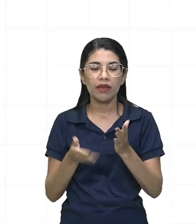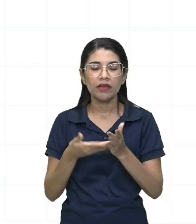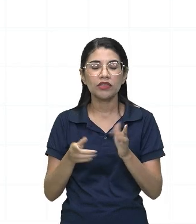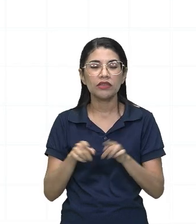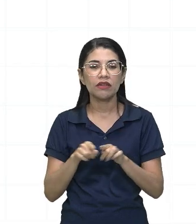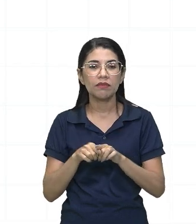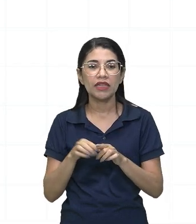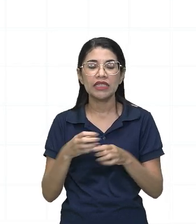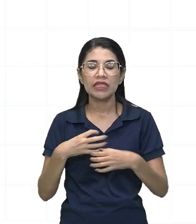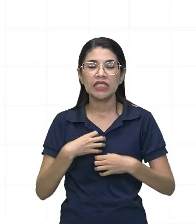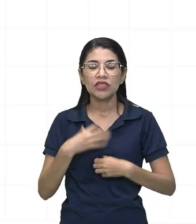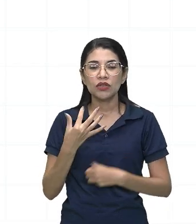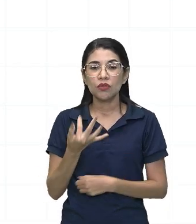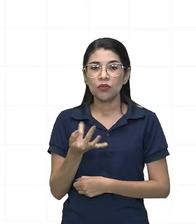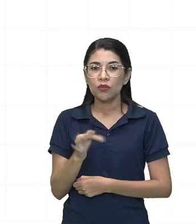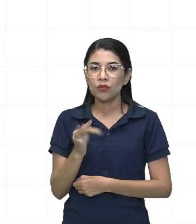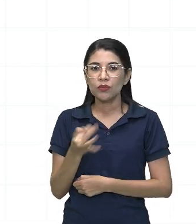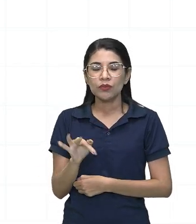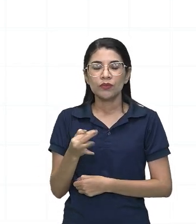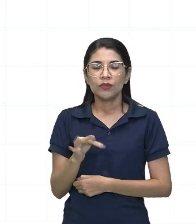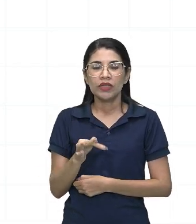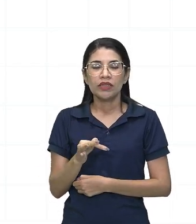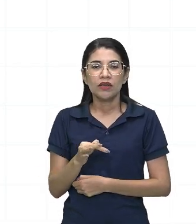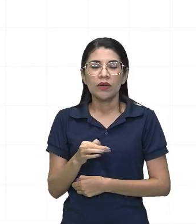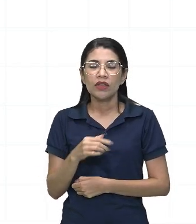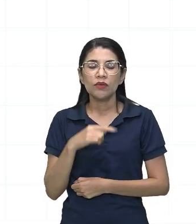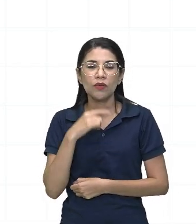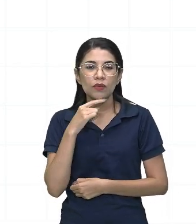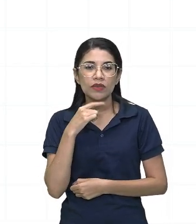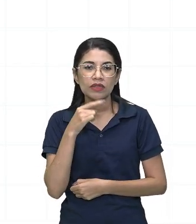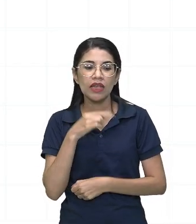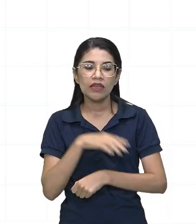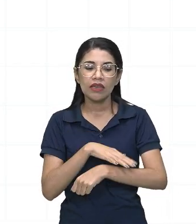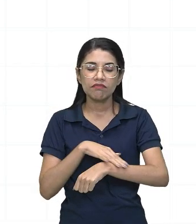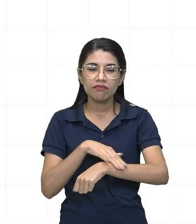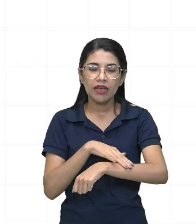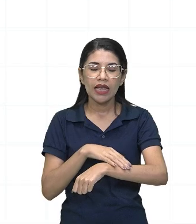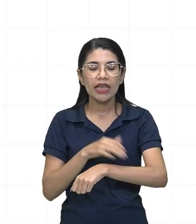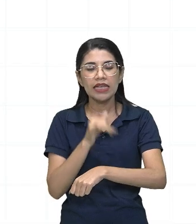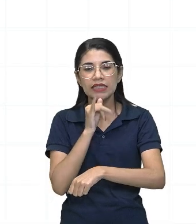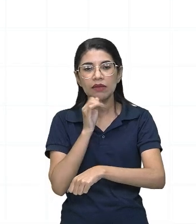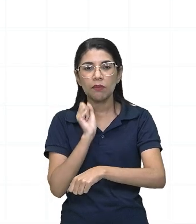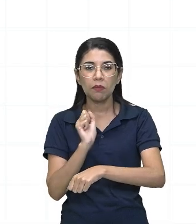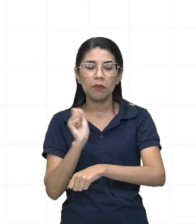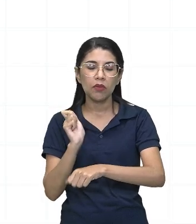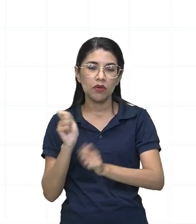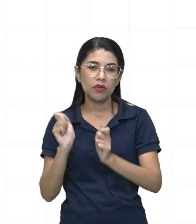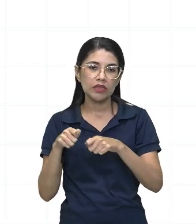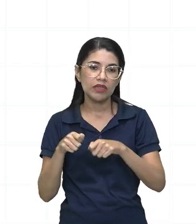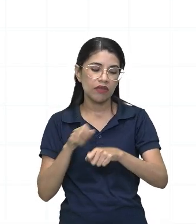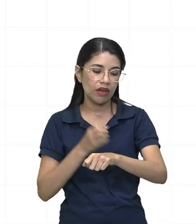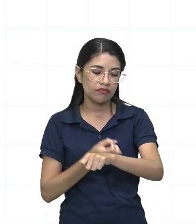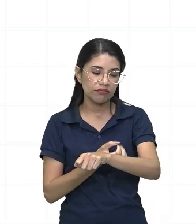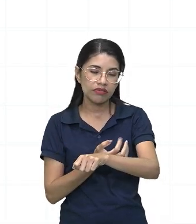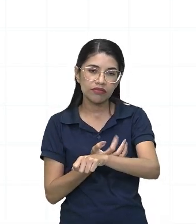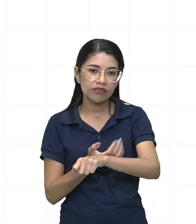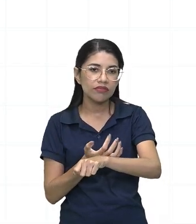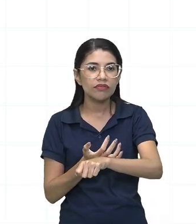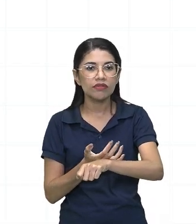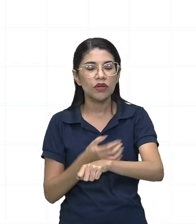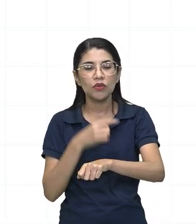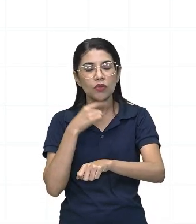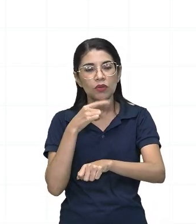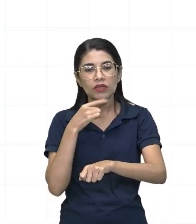Então, eles perdem a sensibilidade da dor, eles se queimam, eles pegam numa panela quente, não percebem que a panela